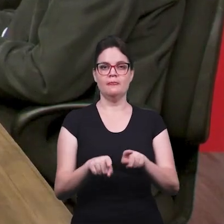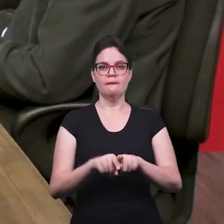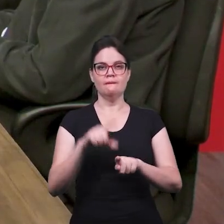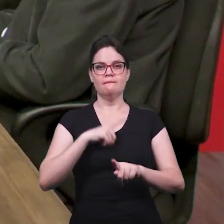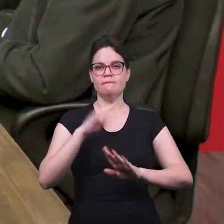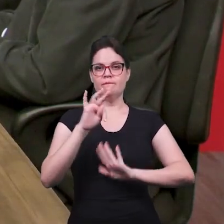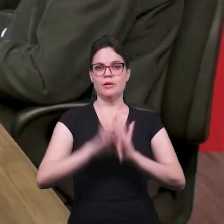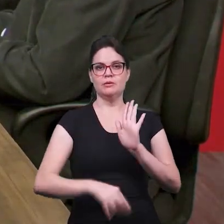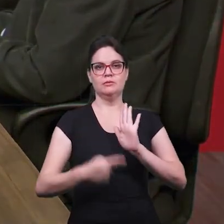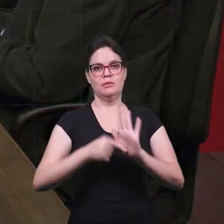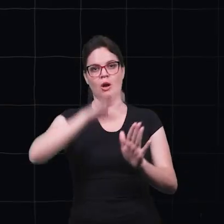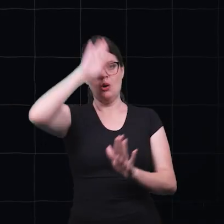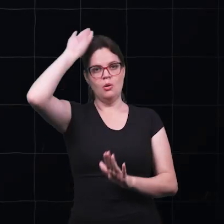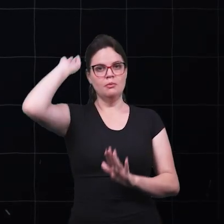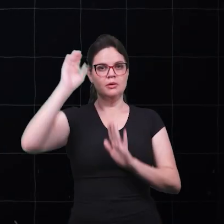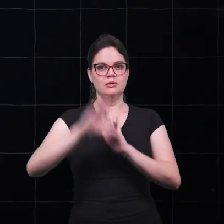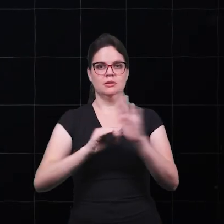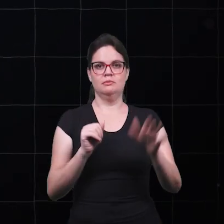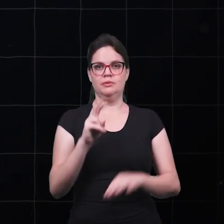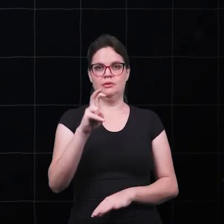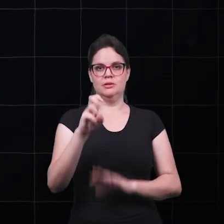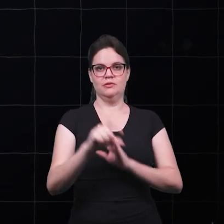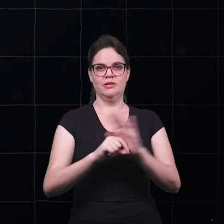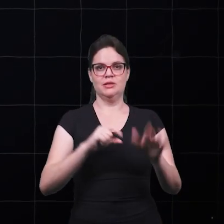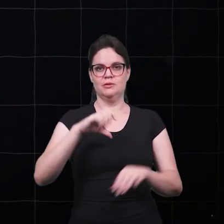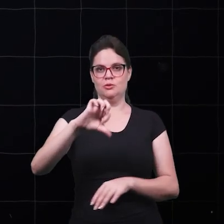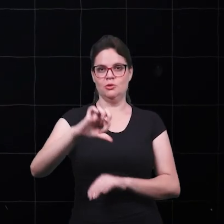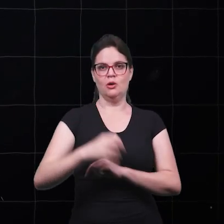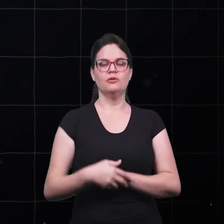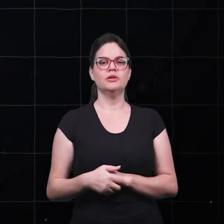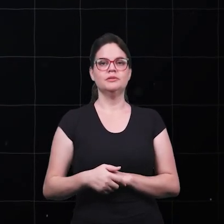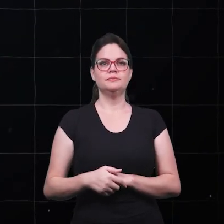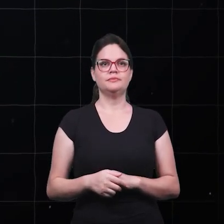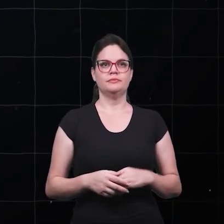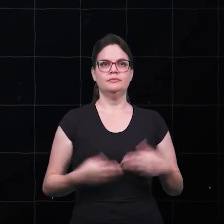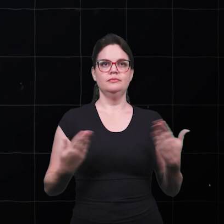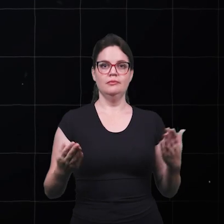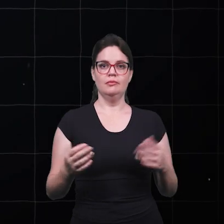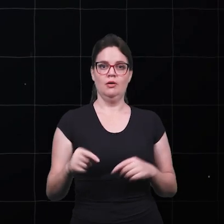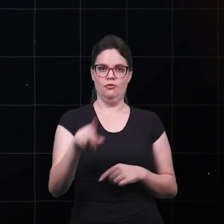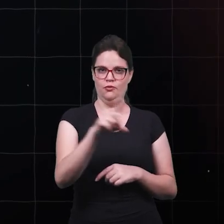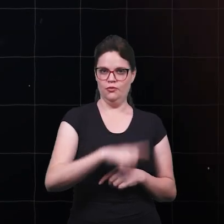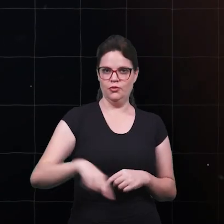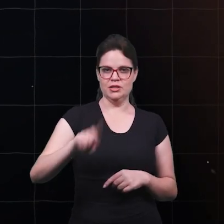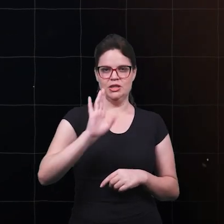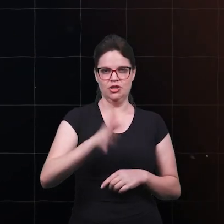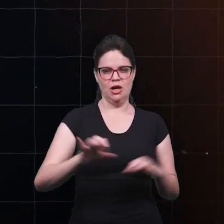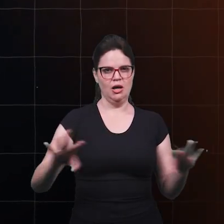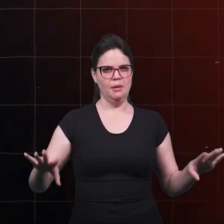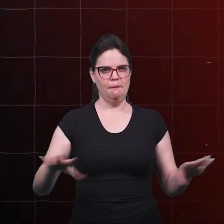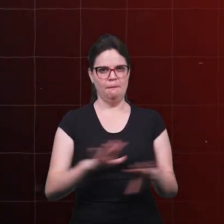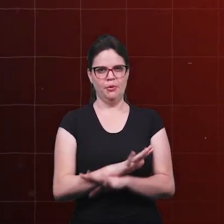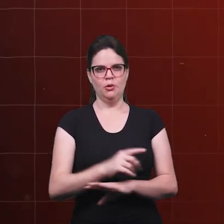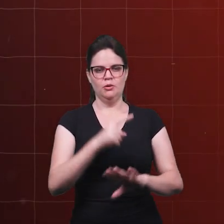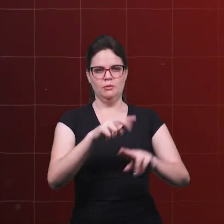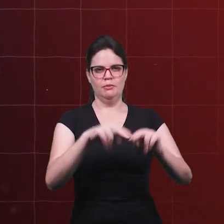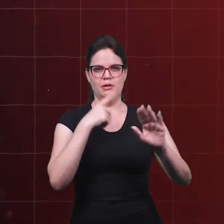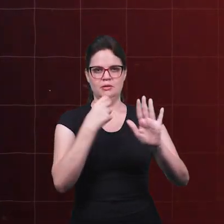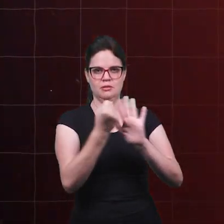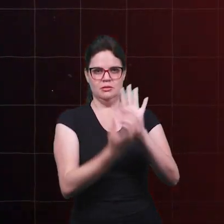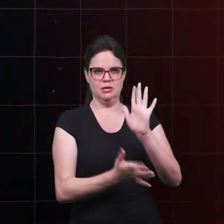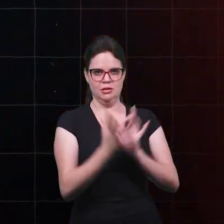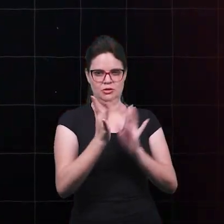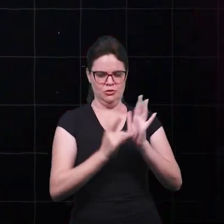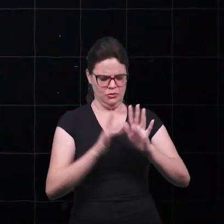capítulo 5, verso 9, logo, muito mais agora, sendo justificados pelo seu sangue,